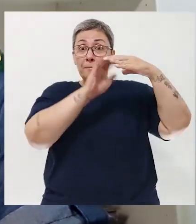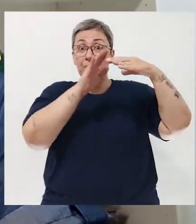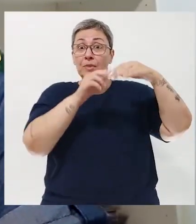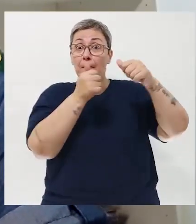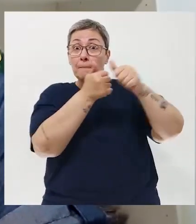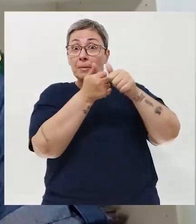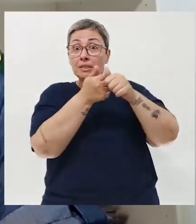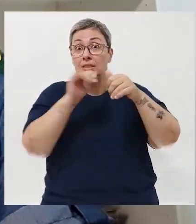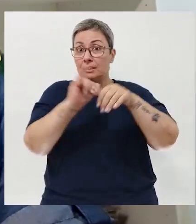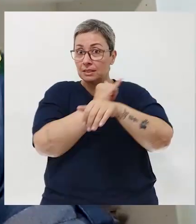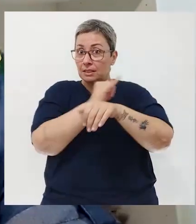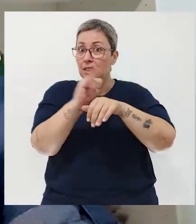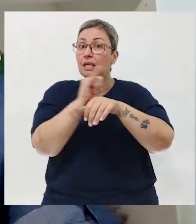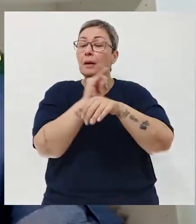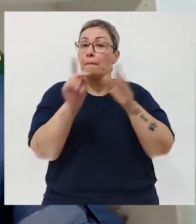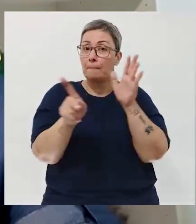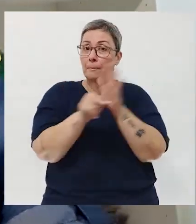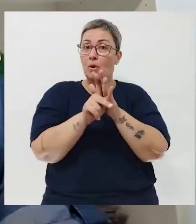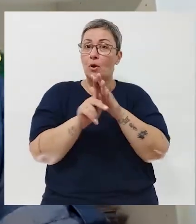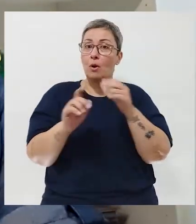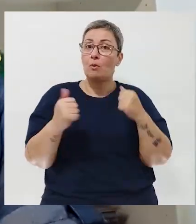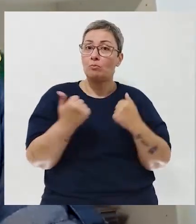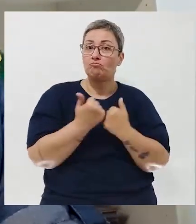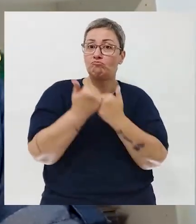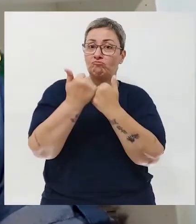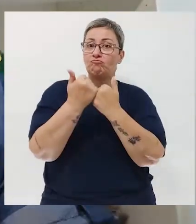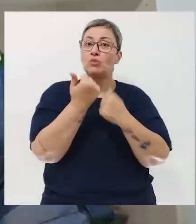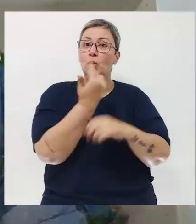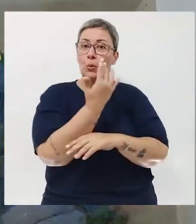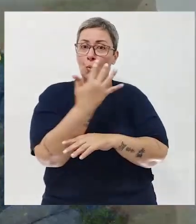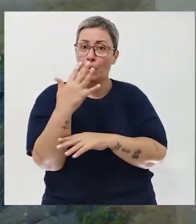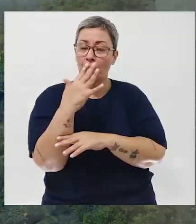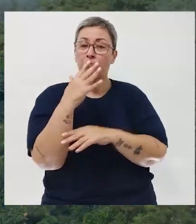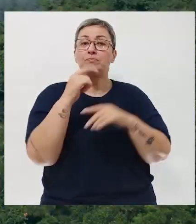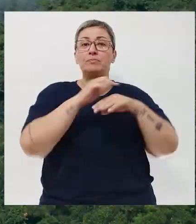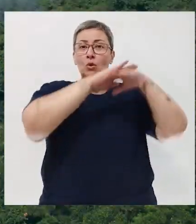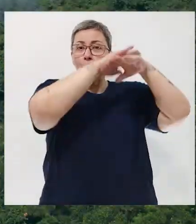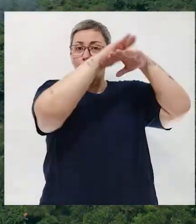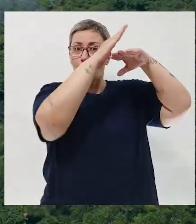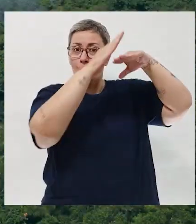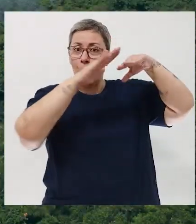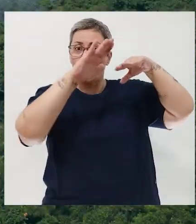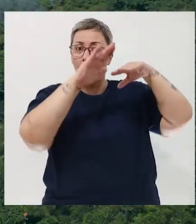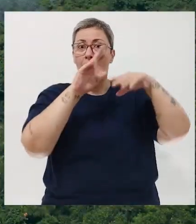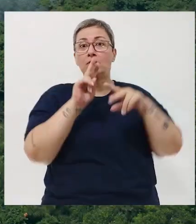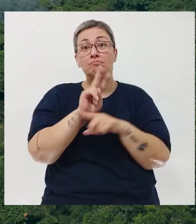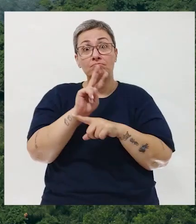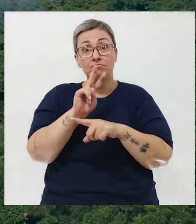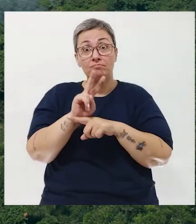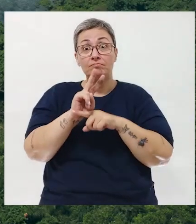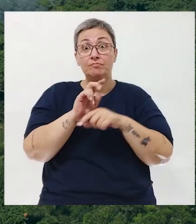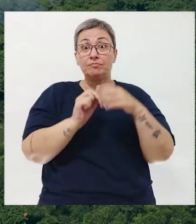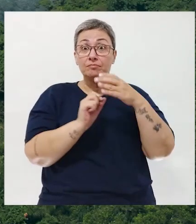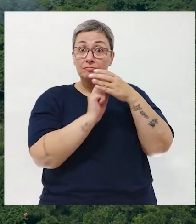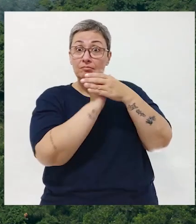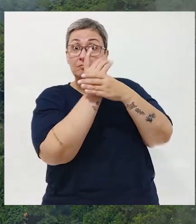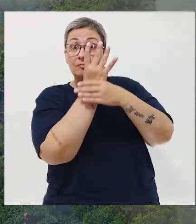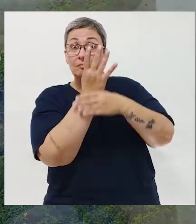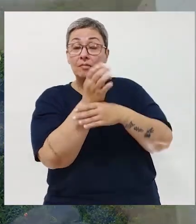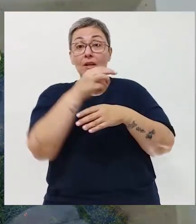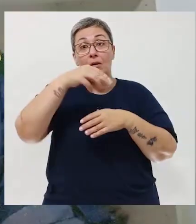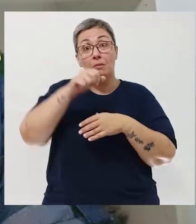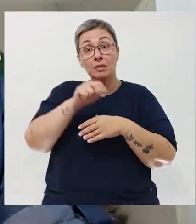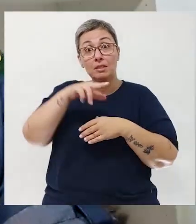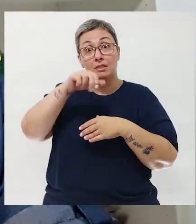parte estratégica destinada à preservação das matas. Sobre essa área alta para a proteção dos mananciais, das nascentes